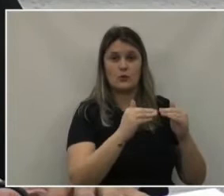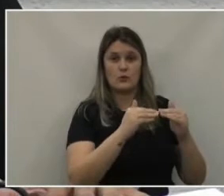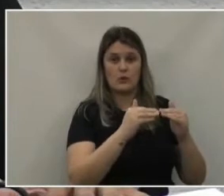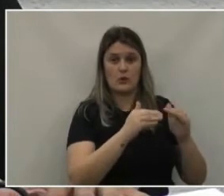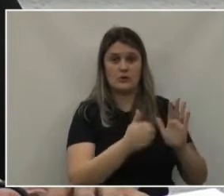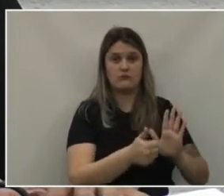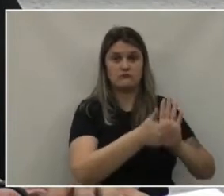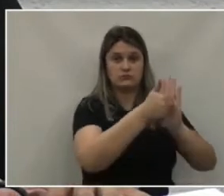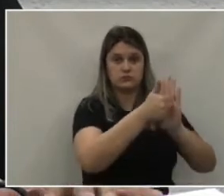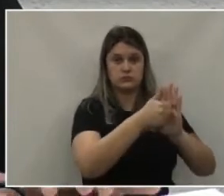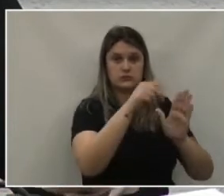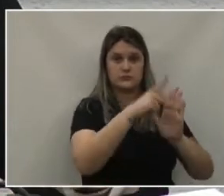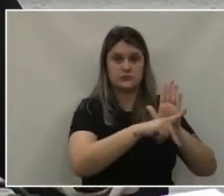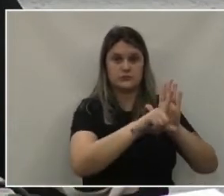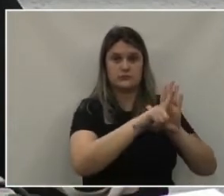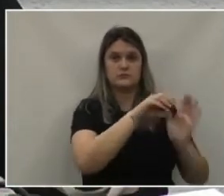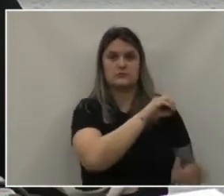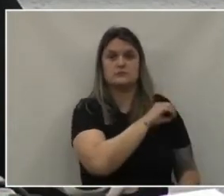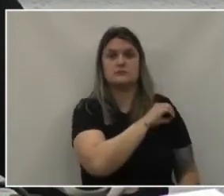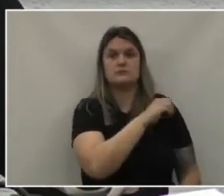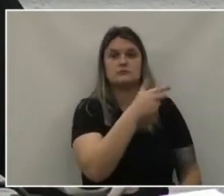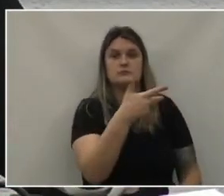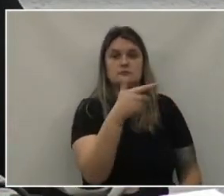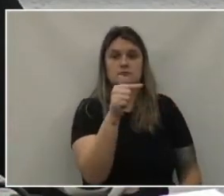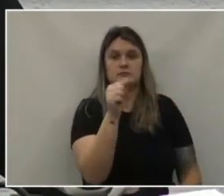ao projeto de lei ordinária número